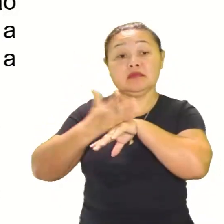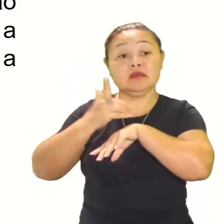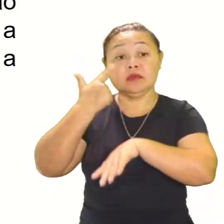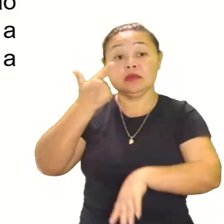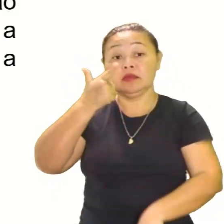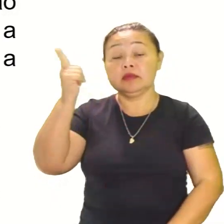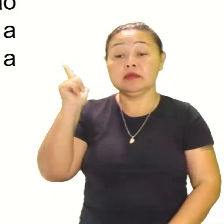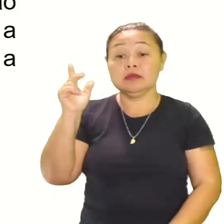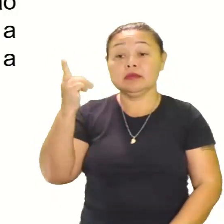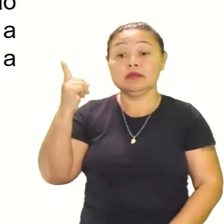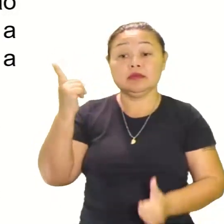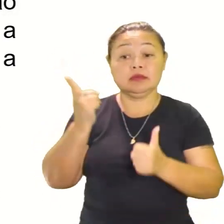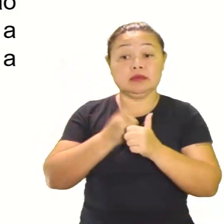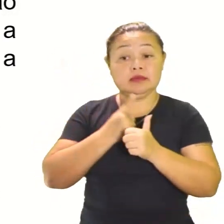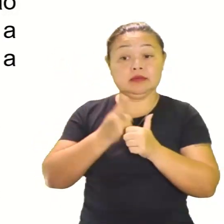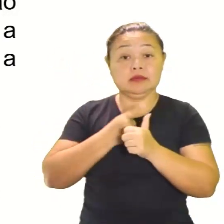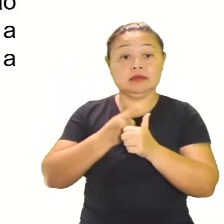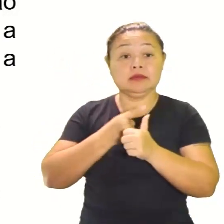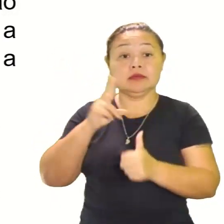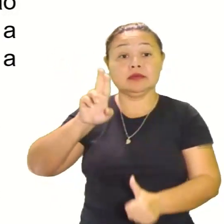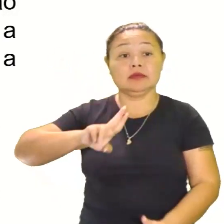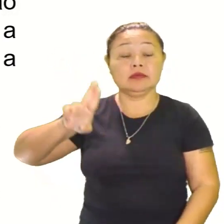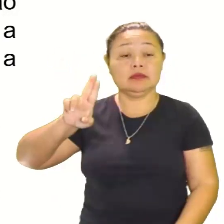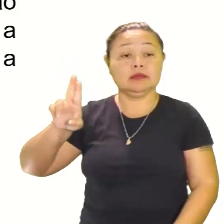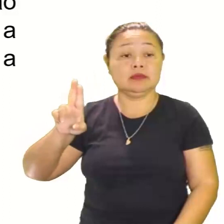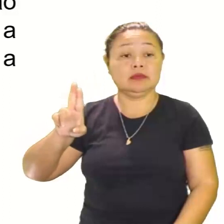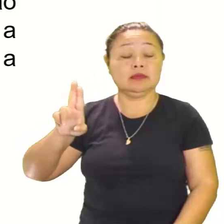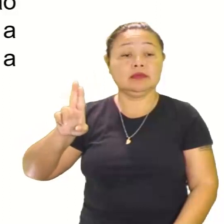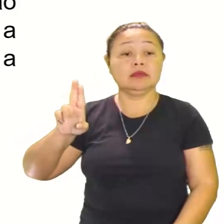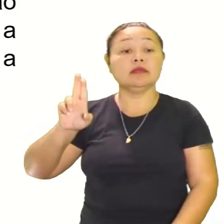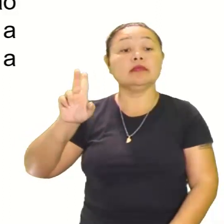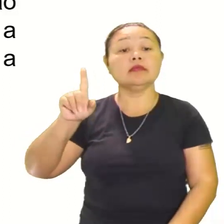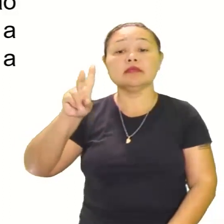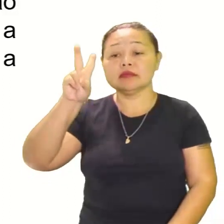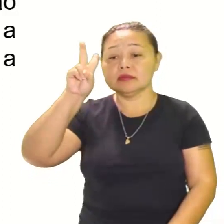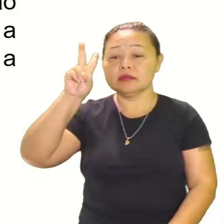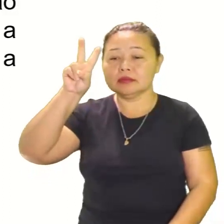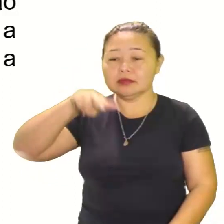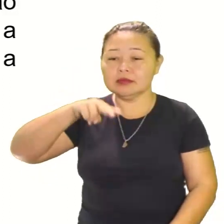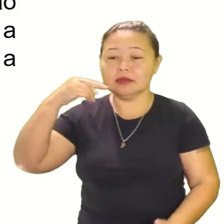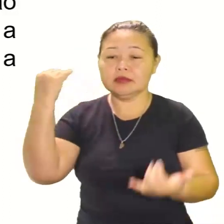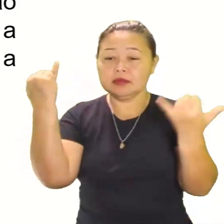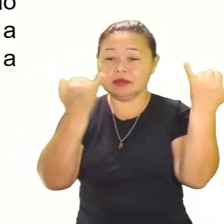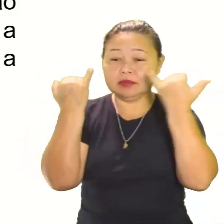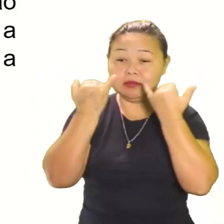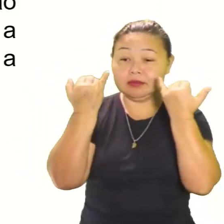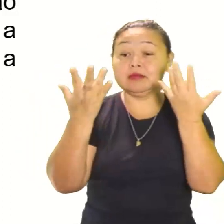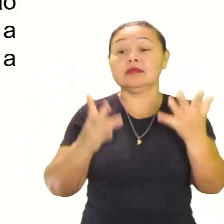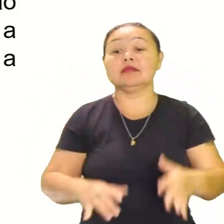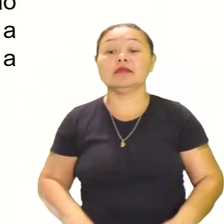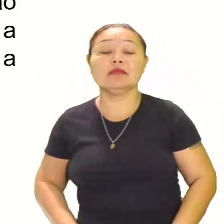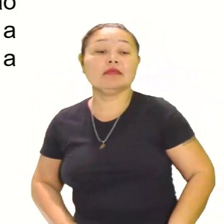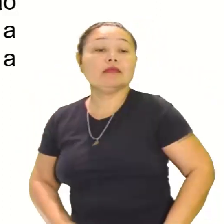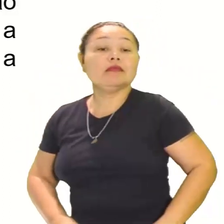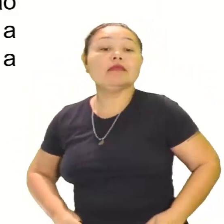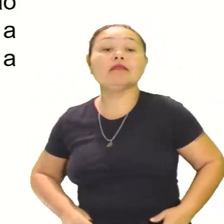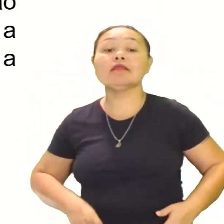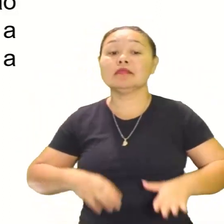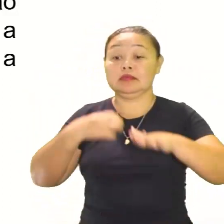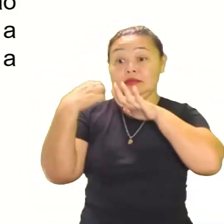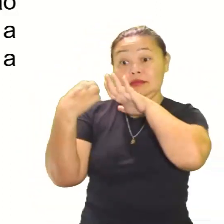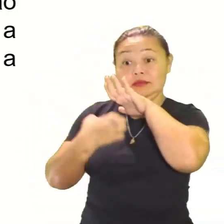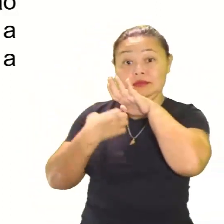Olha só a primeira aplicação. Você leu no noticiário a seguinte informação.